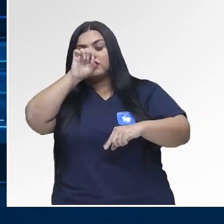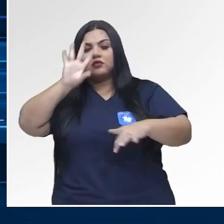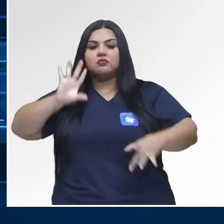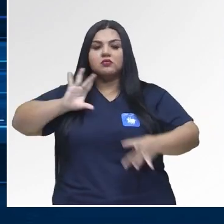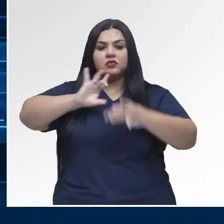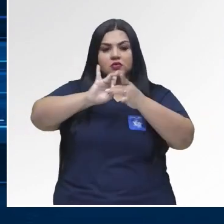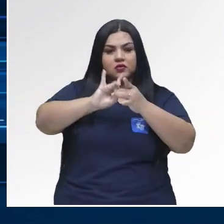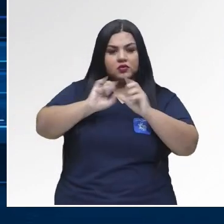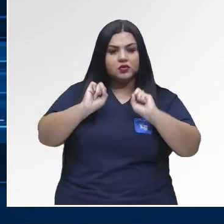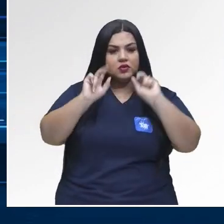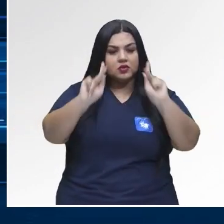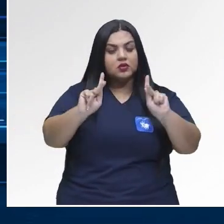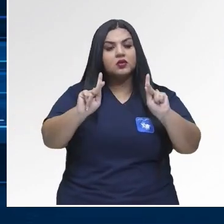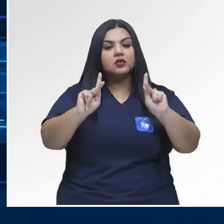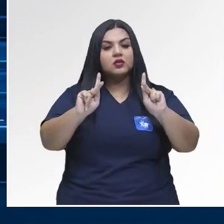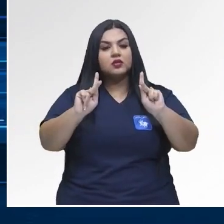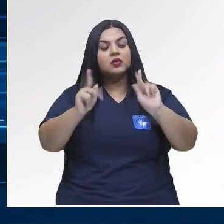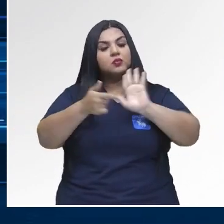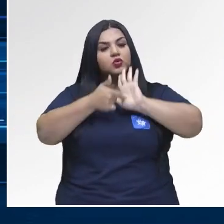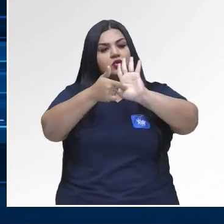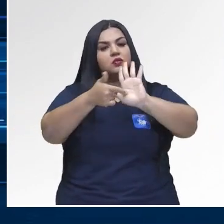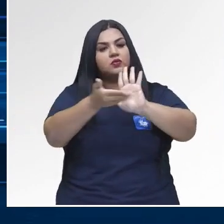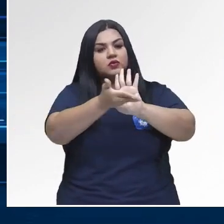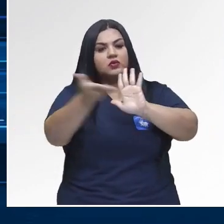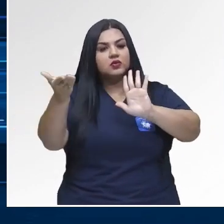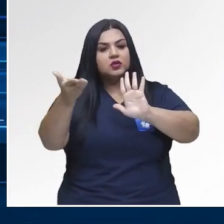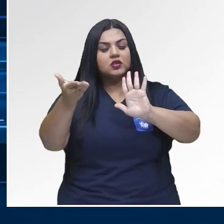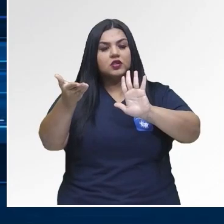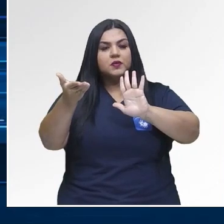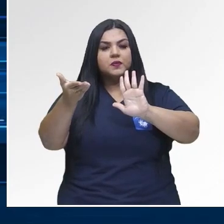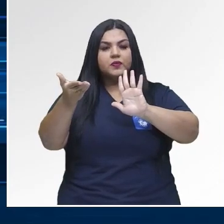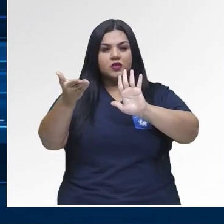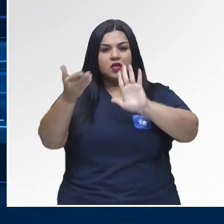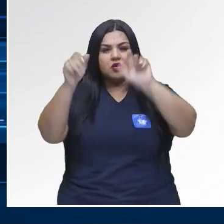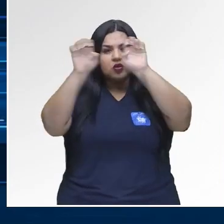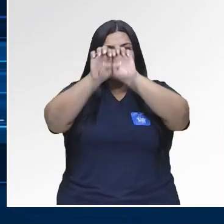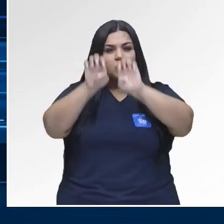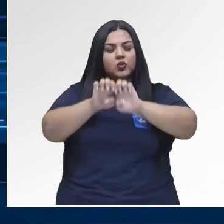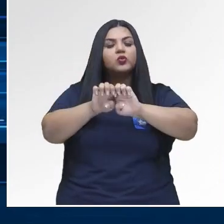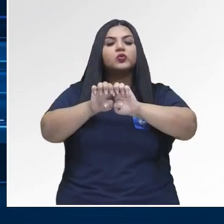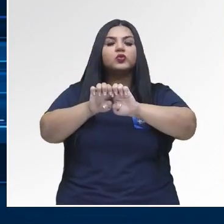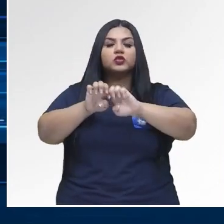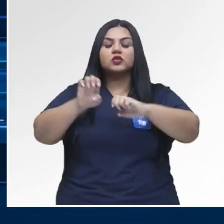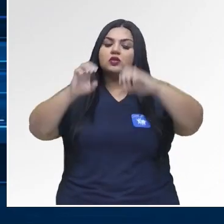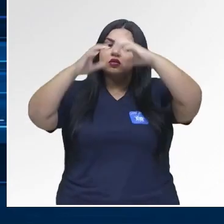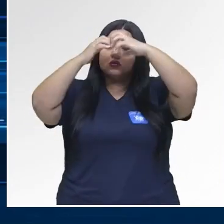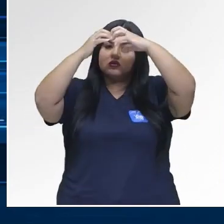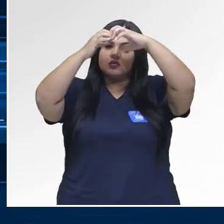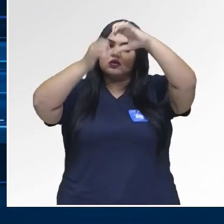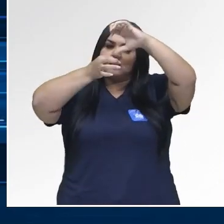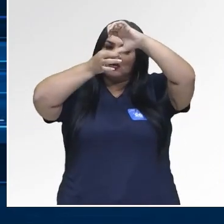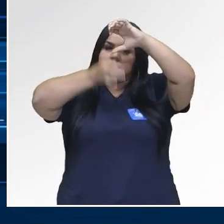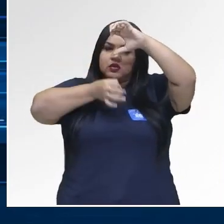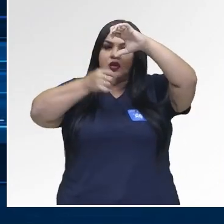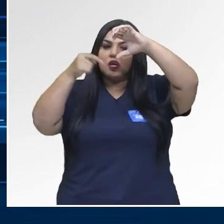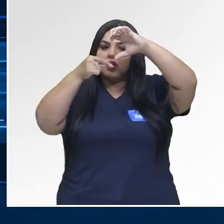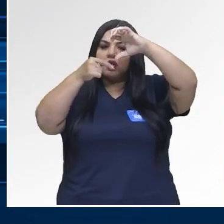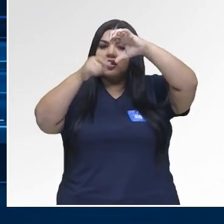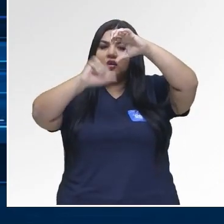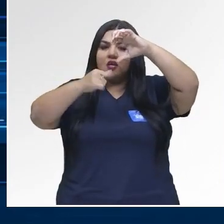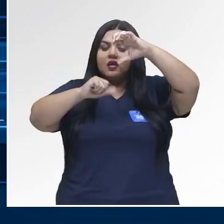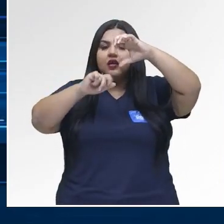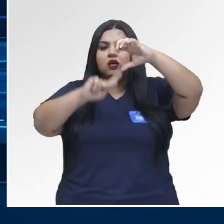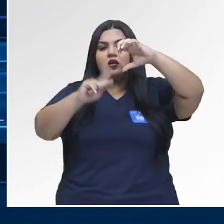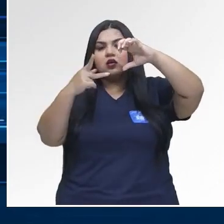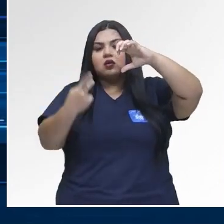ligados, tá? E aí eu mostrei para vocês aqui a parte anatômica, né, onde fica lá o bulbo, e aí ele verifica através do